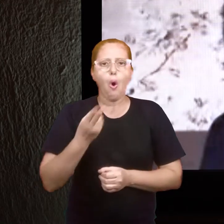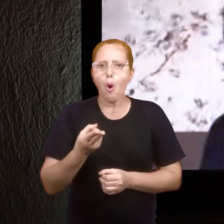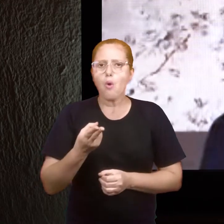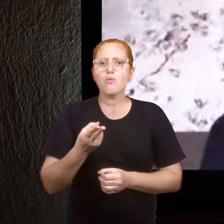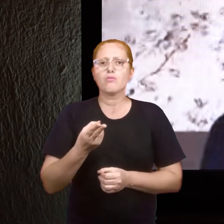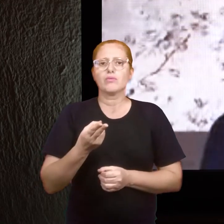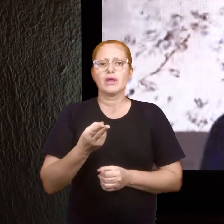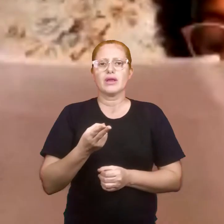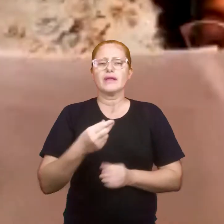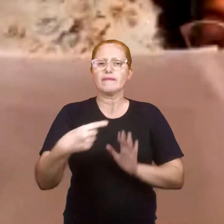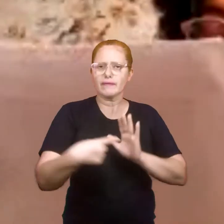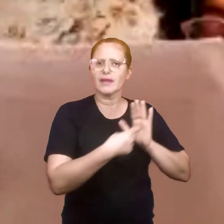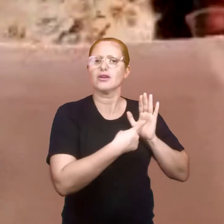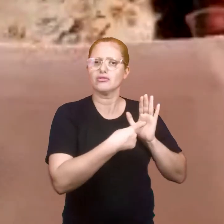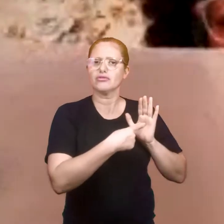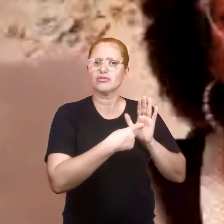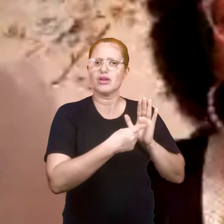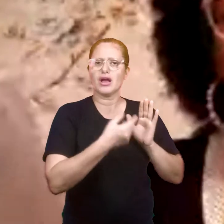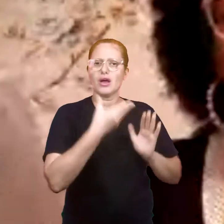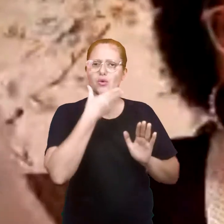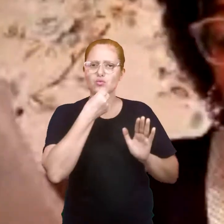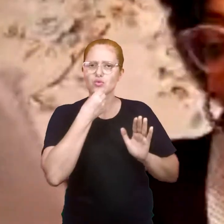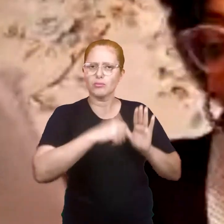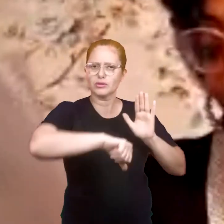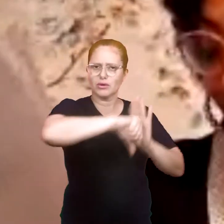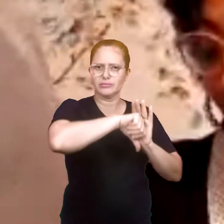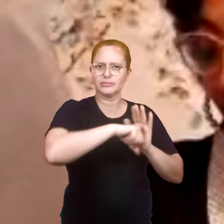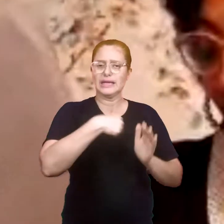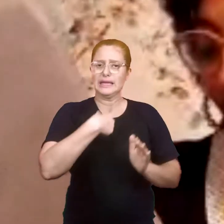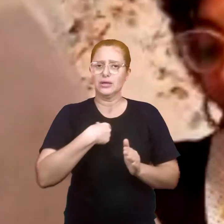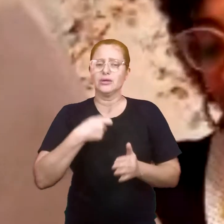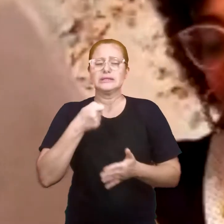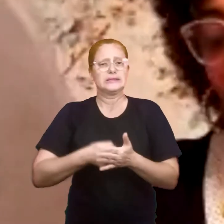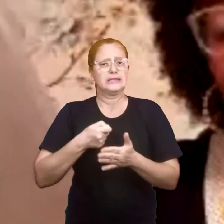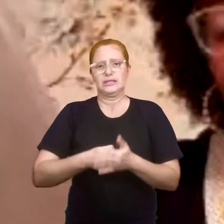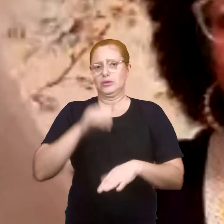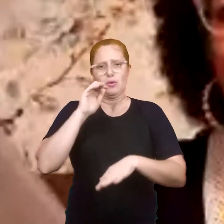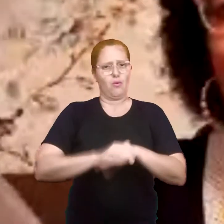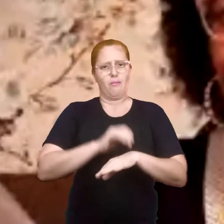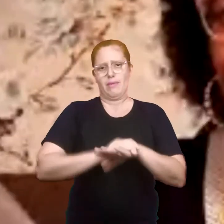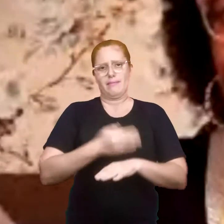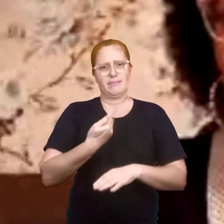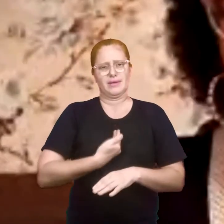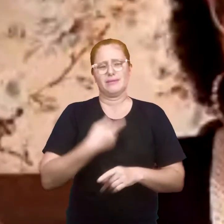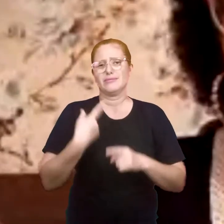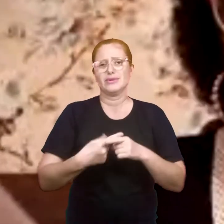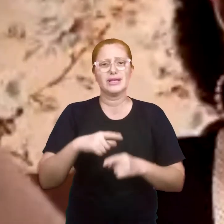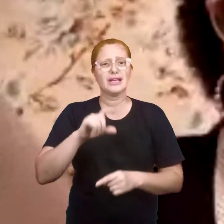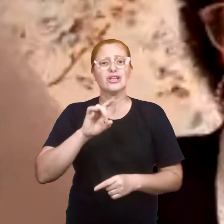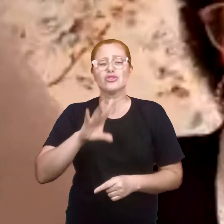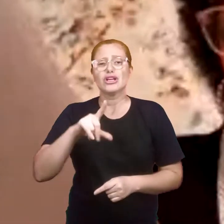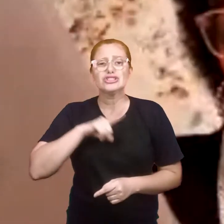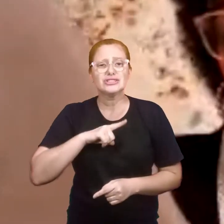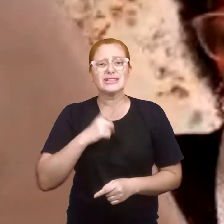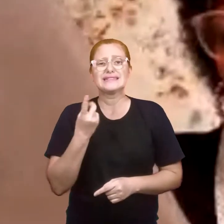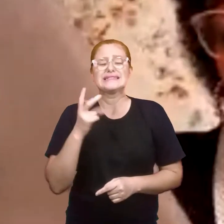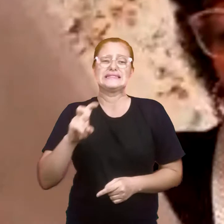os criminosos. Eu tento não me culpar. Lê as anotações. Afinal, eu tinha 15 anos na